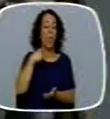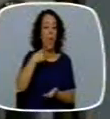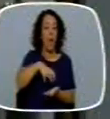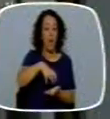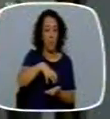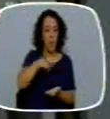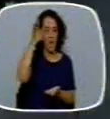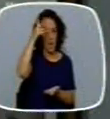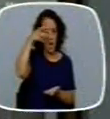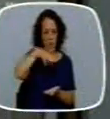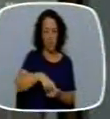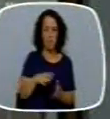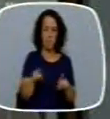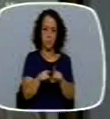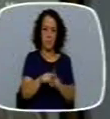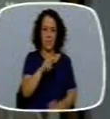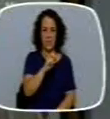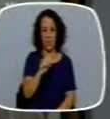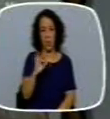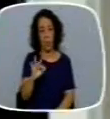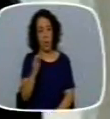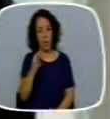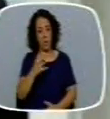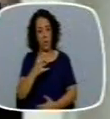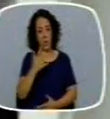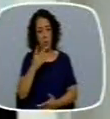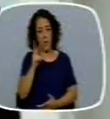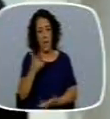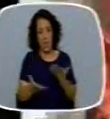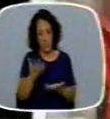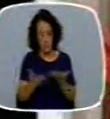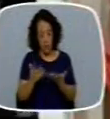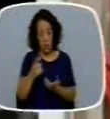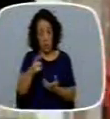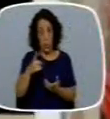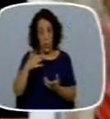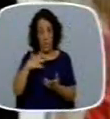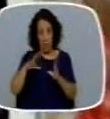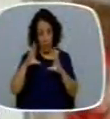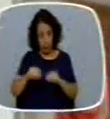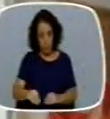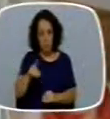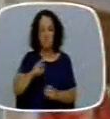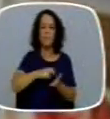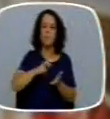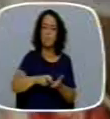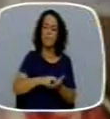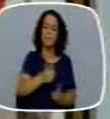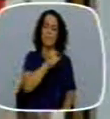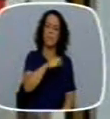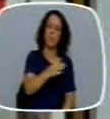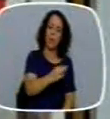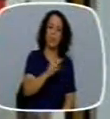corresponde em média a 304 calorias. Ou seja, para vocês gastarem essas 304 calorias, percorrem 5,4 km a caminhar ou